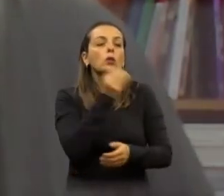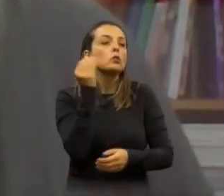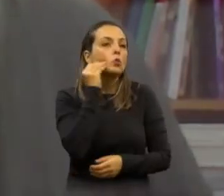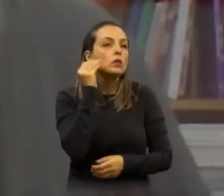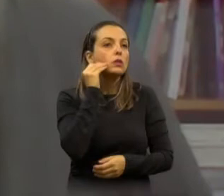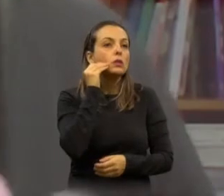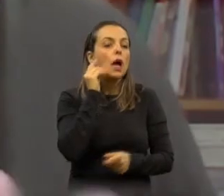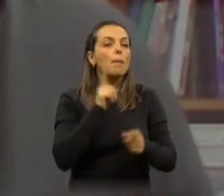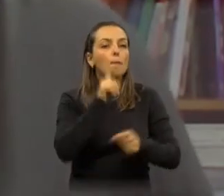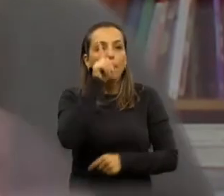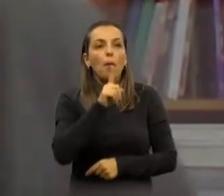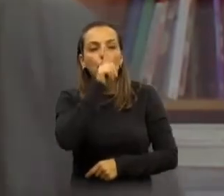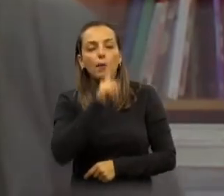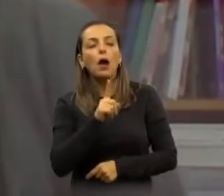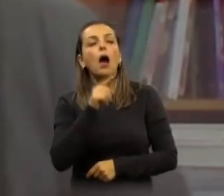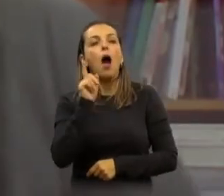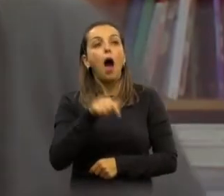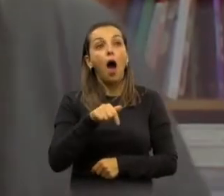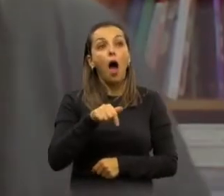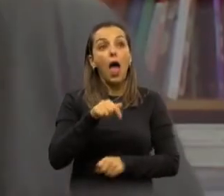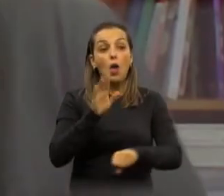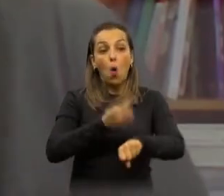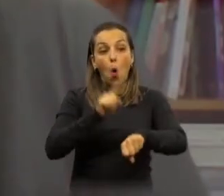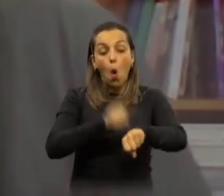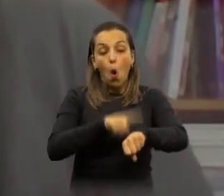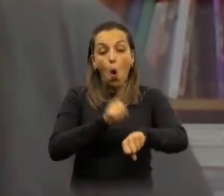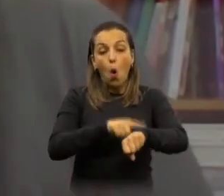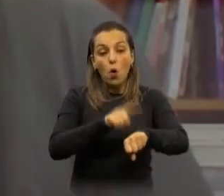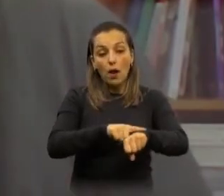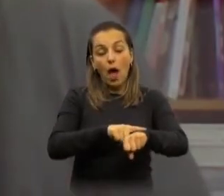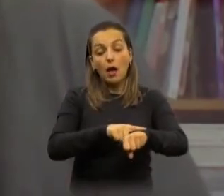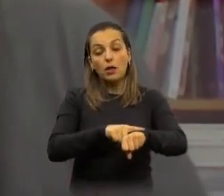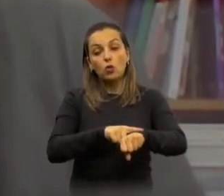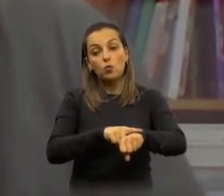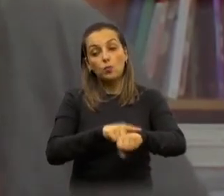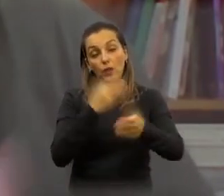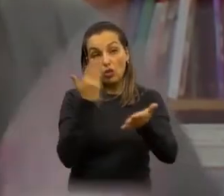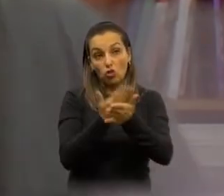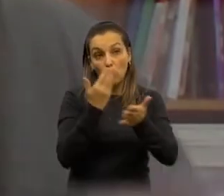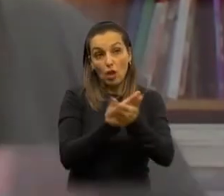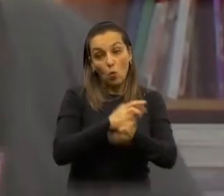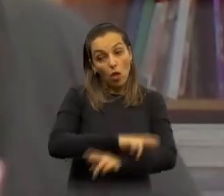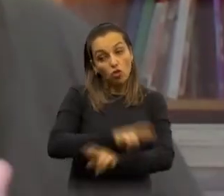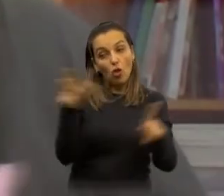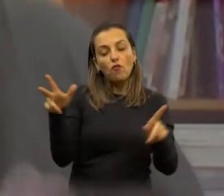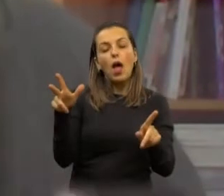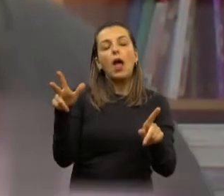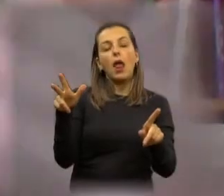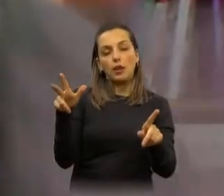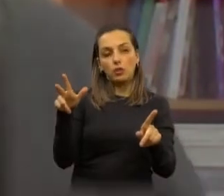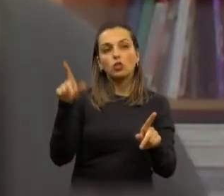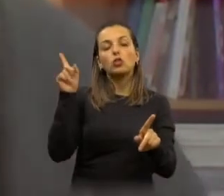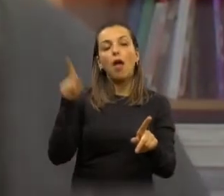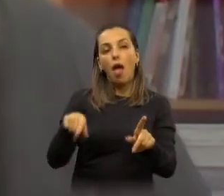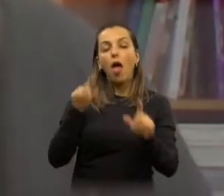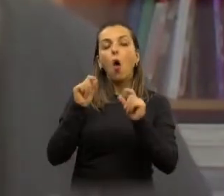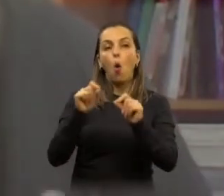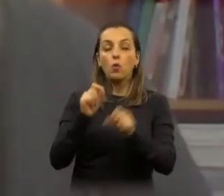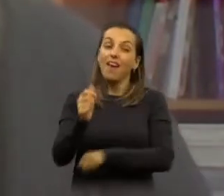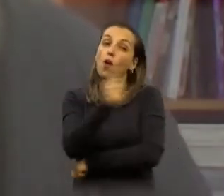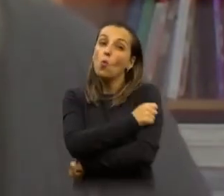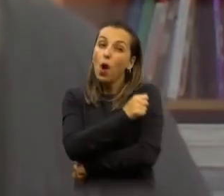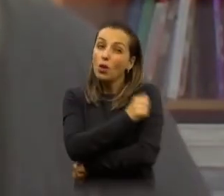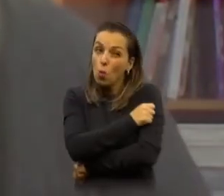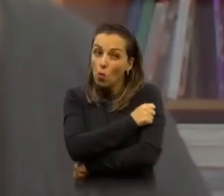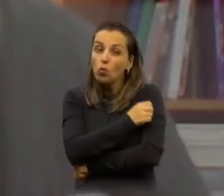faz, como eles estavam fora do horário de aula, porque eles estavam justamente trabalhando nesses testes que a